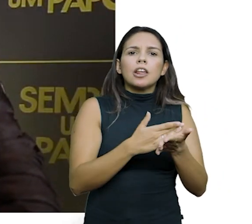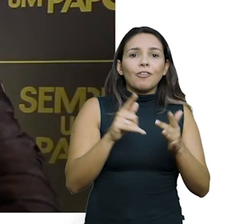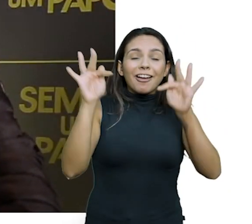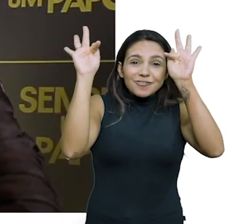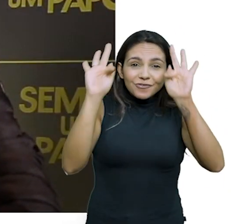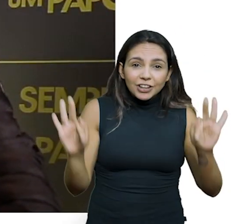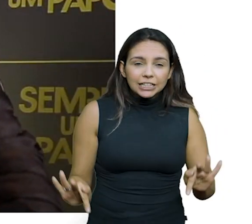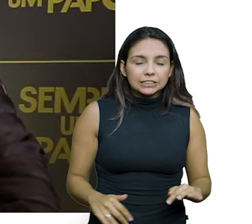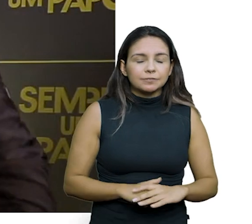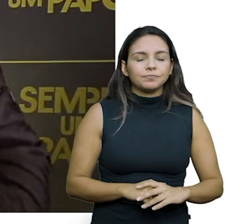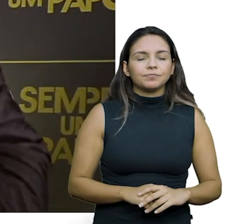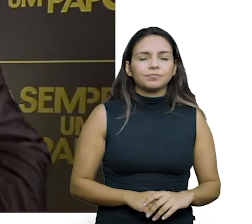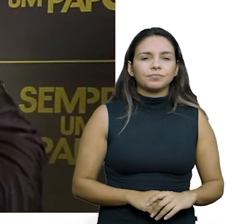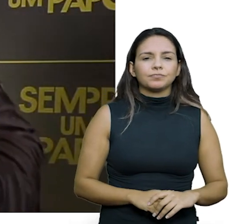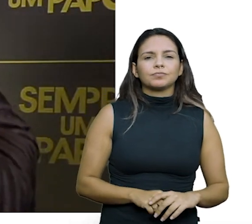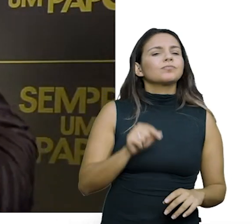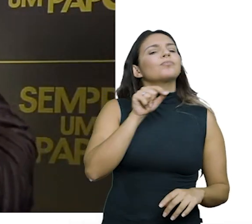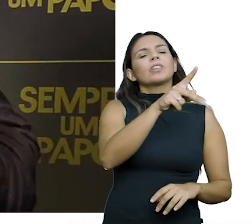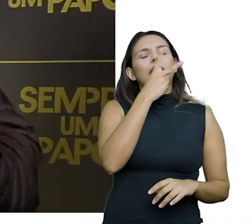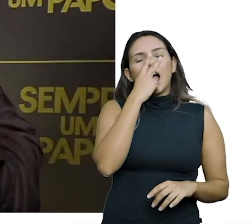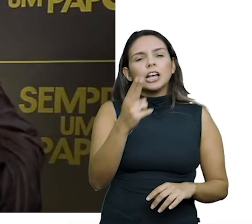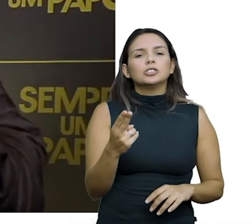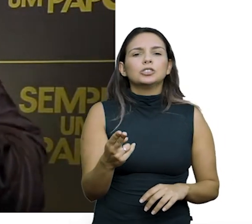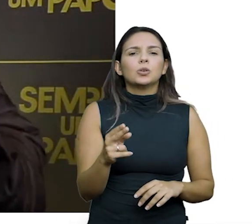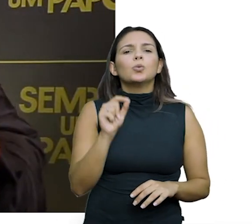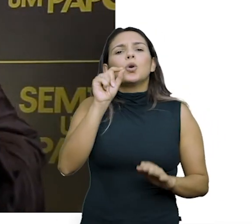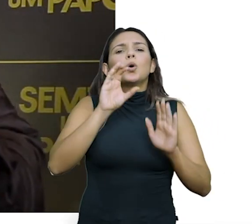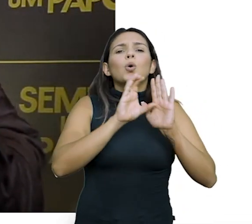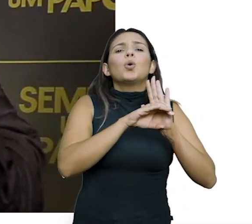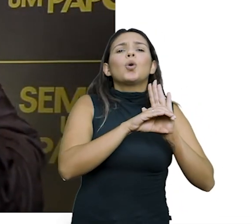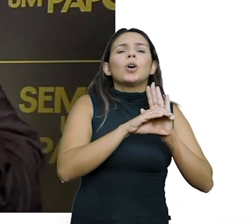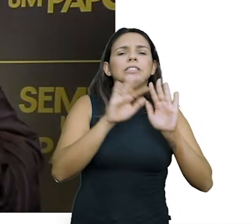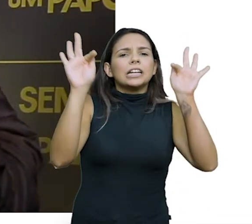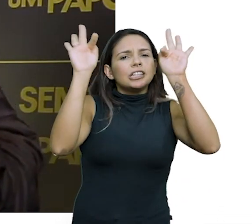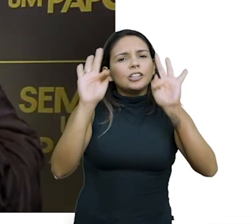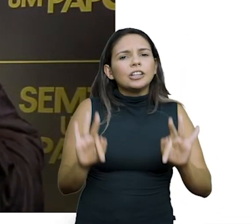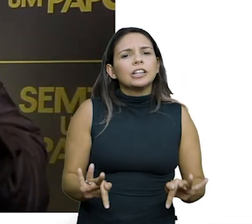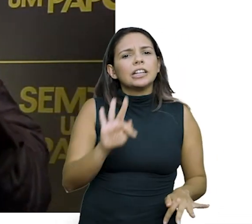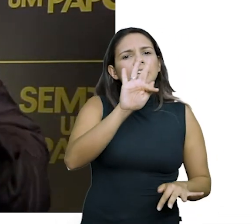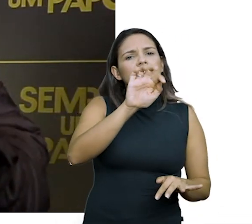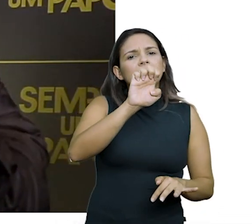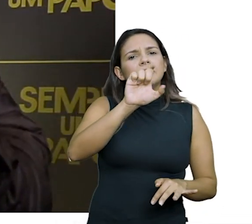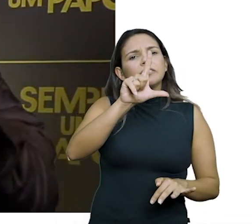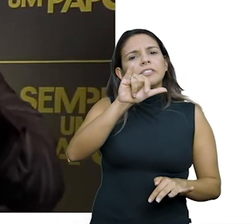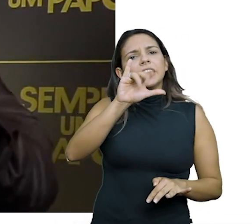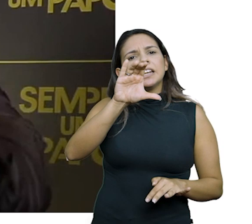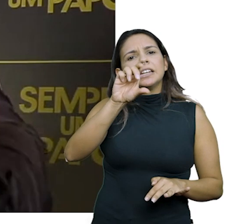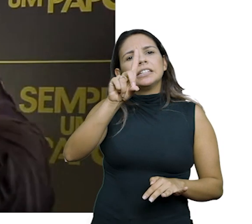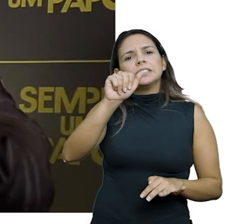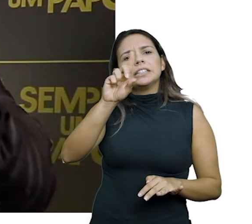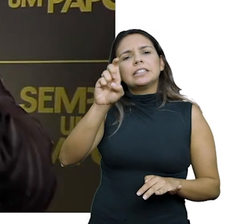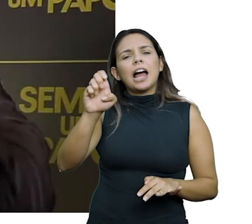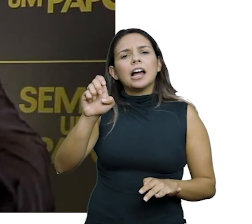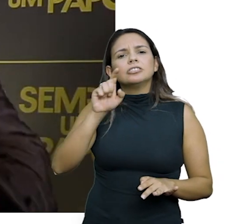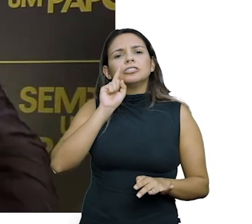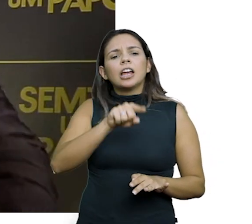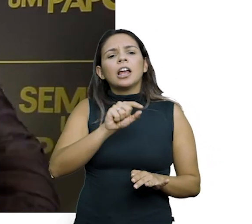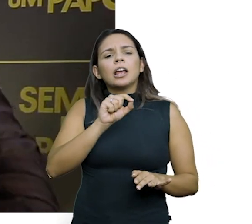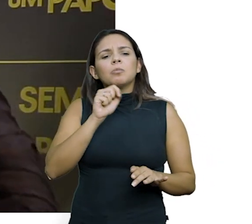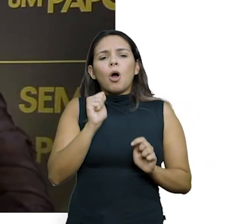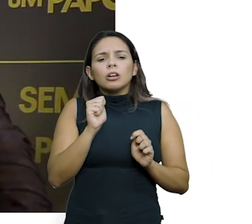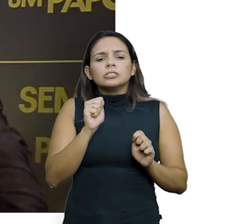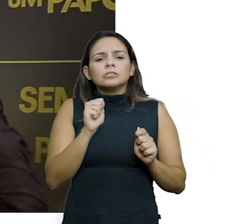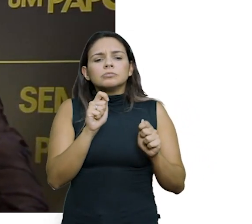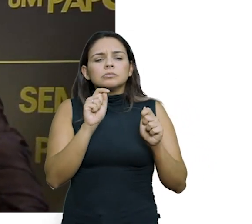livros. O que você acha? Qual que é o conceito de felicidade que pode ser reproduzido nesse